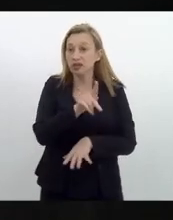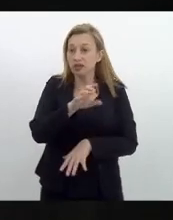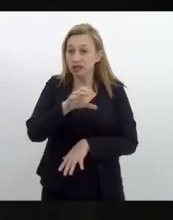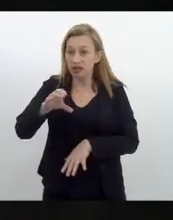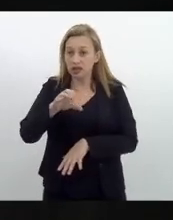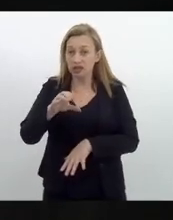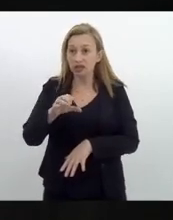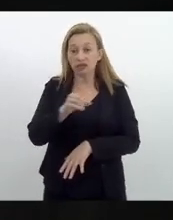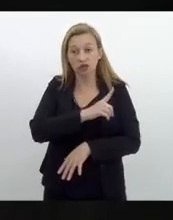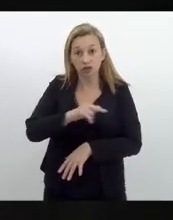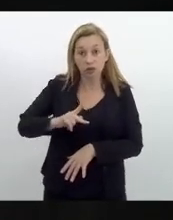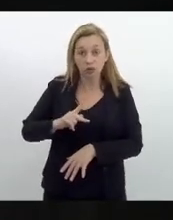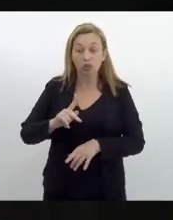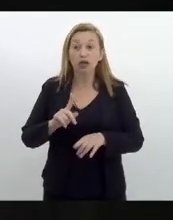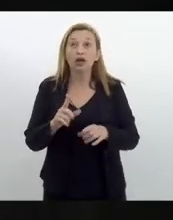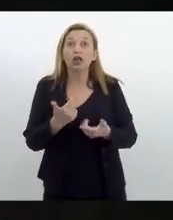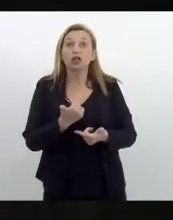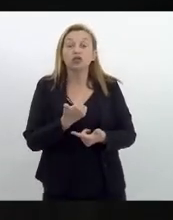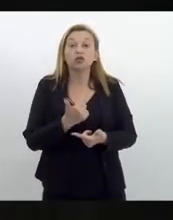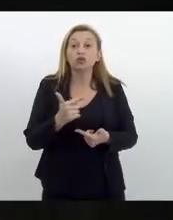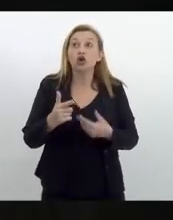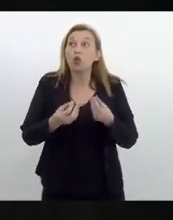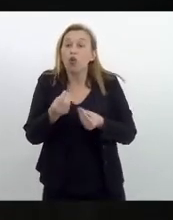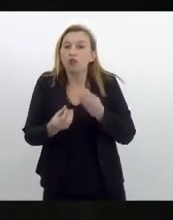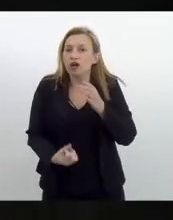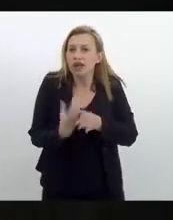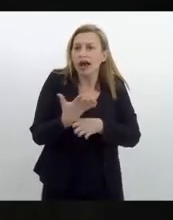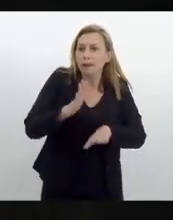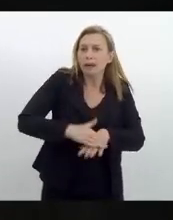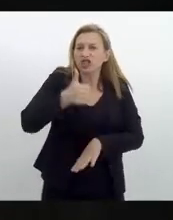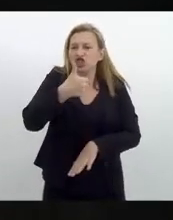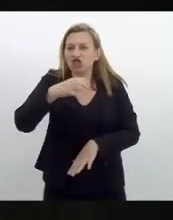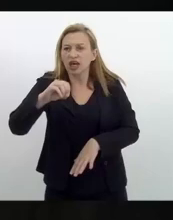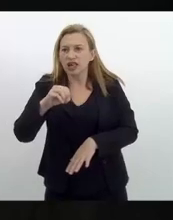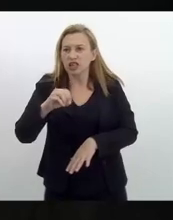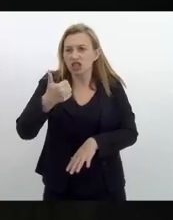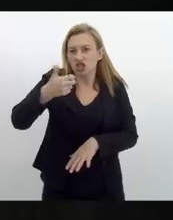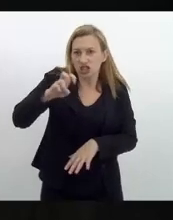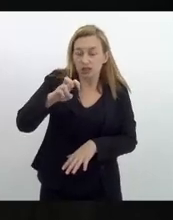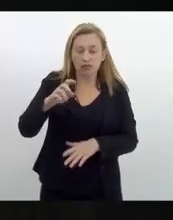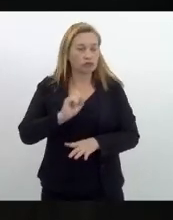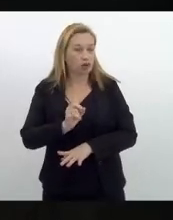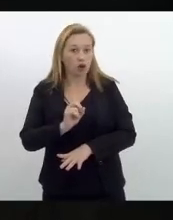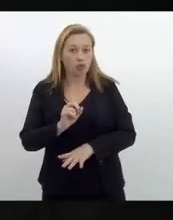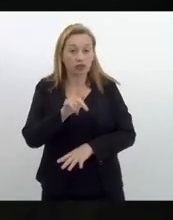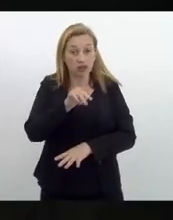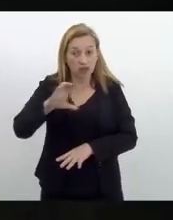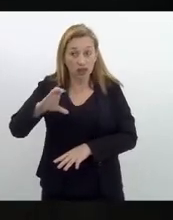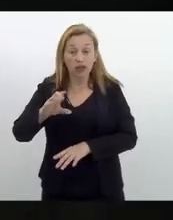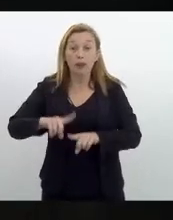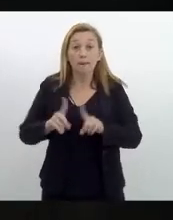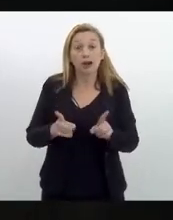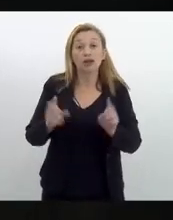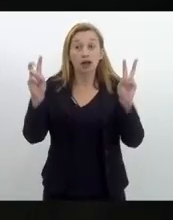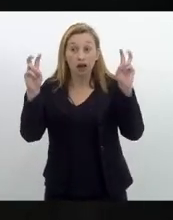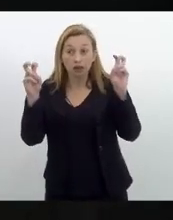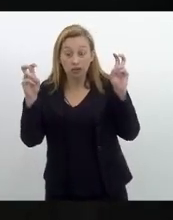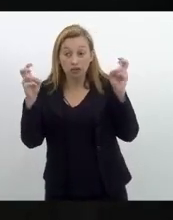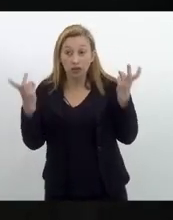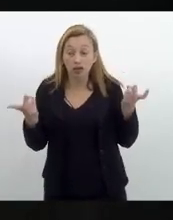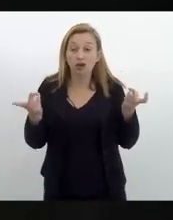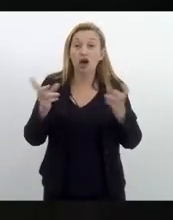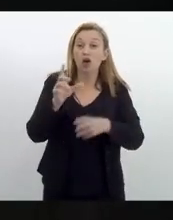defensoria. não dá aqui para a gente criar mais 10, 15 condicionantes de PCCS. Mas, em relação ao ESO, o próprio